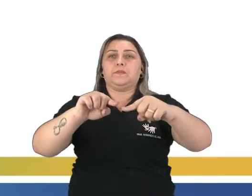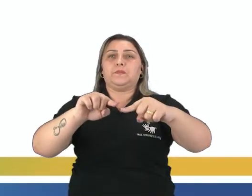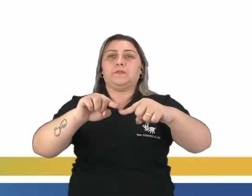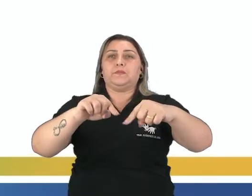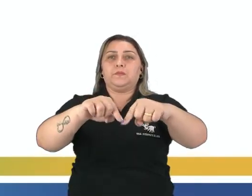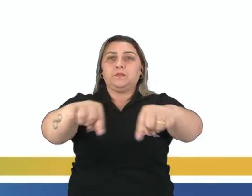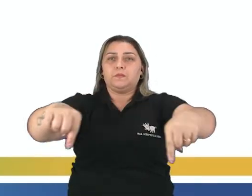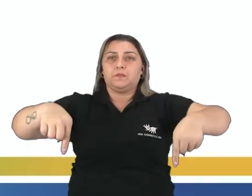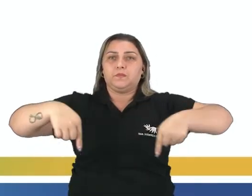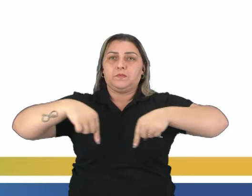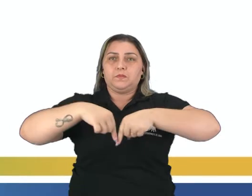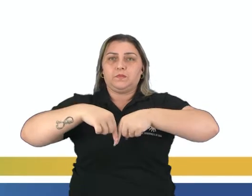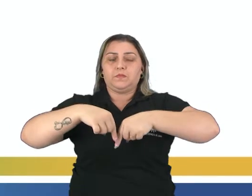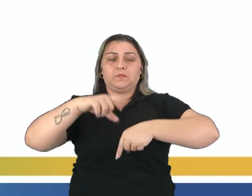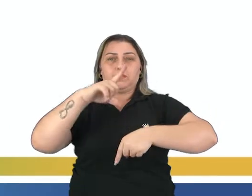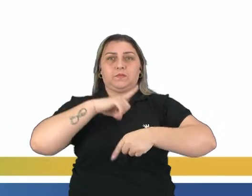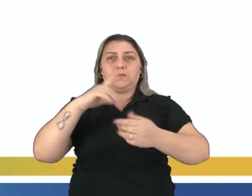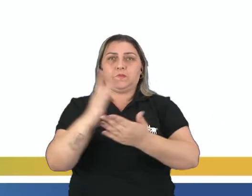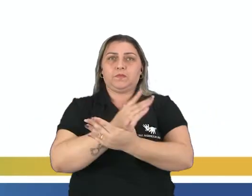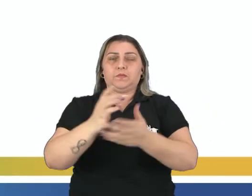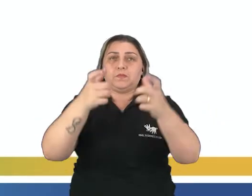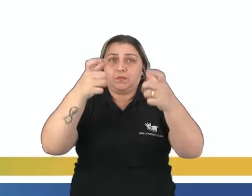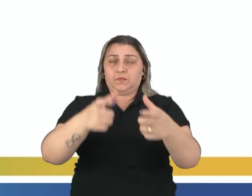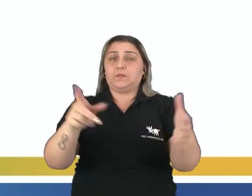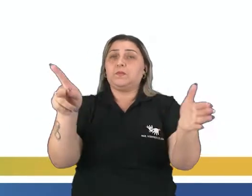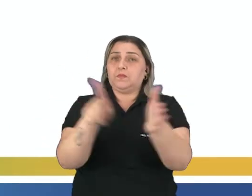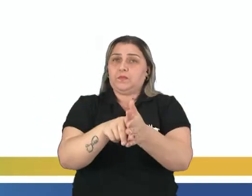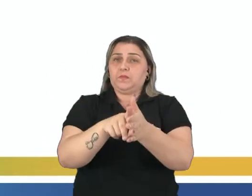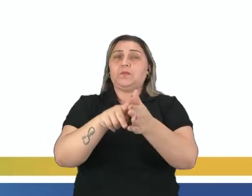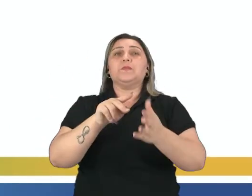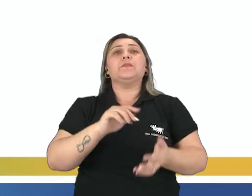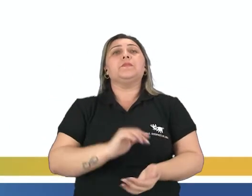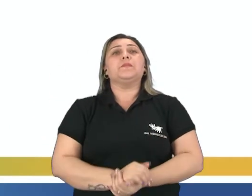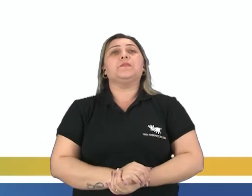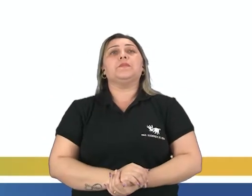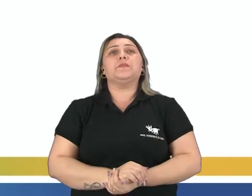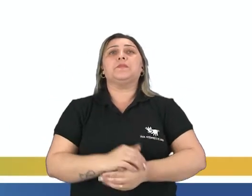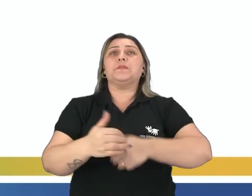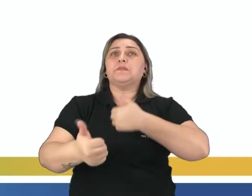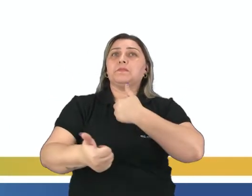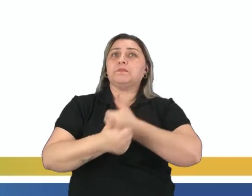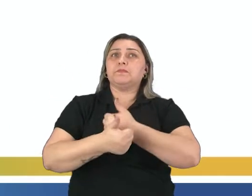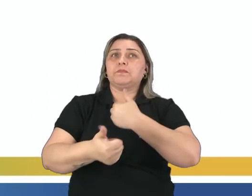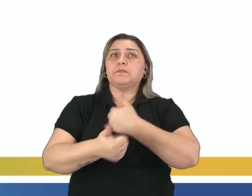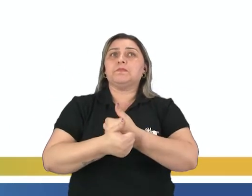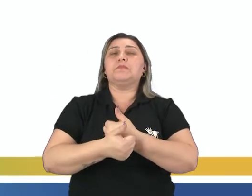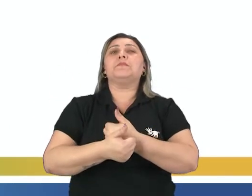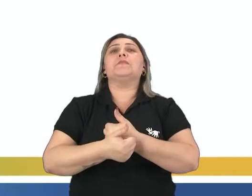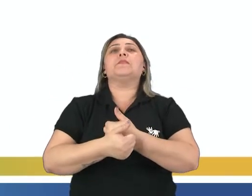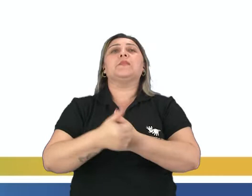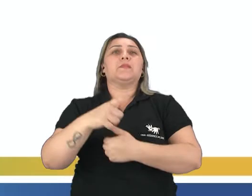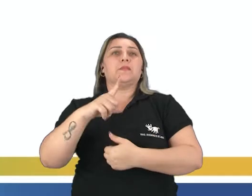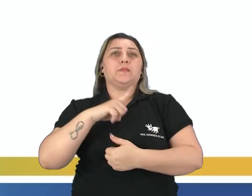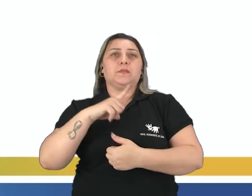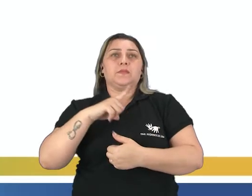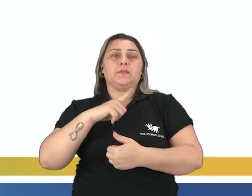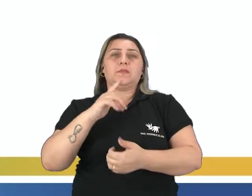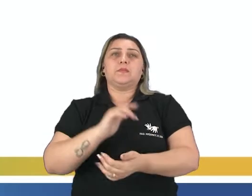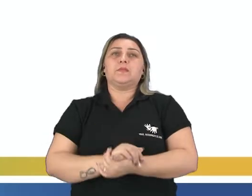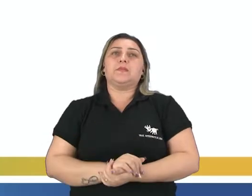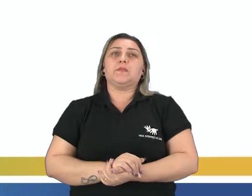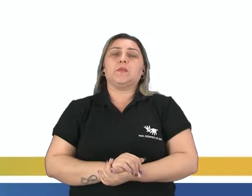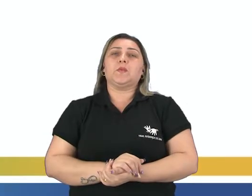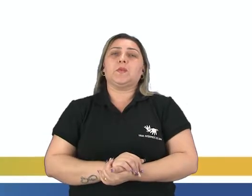né? Ela tem alguns espaços específicos. Na próxima tela nós temos aqui